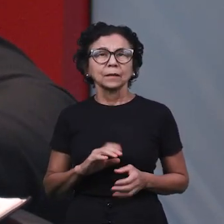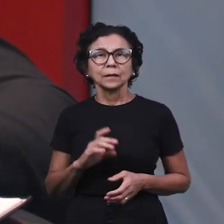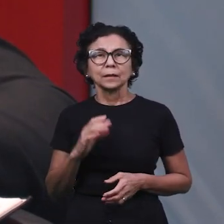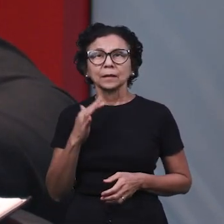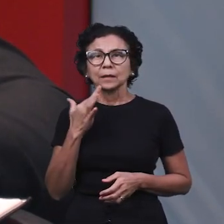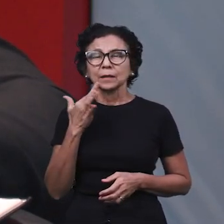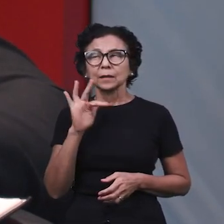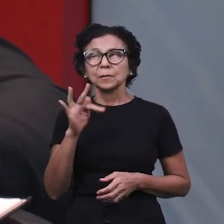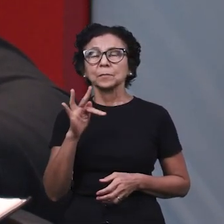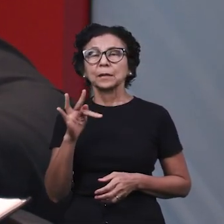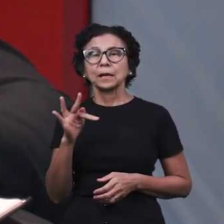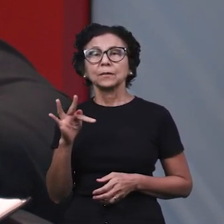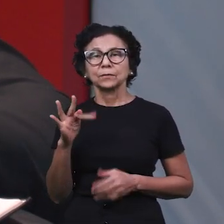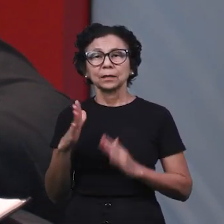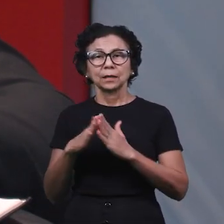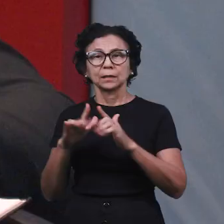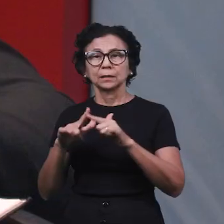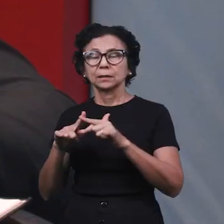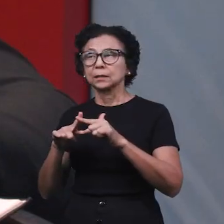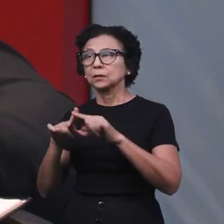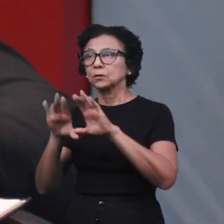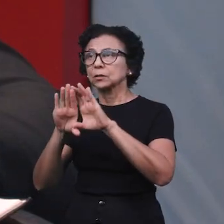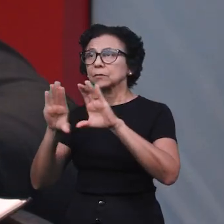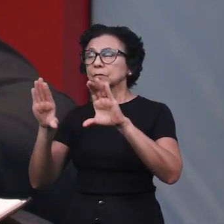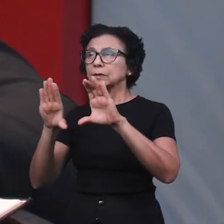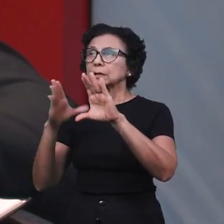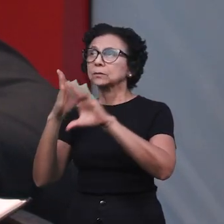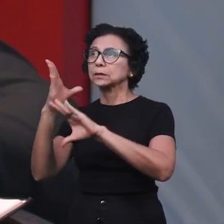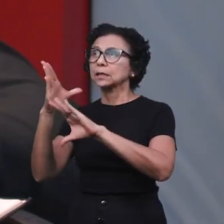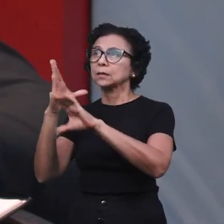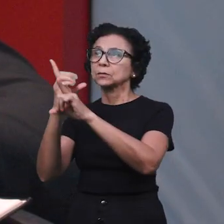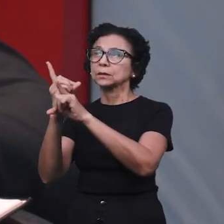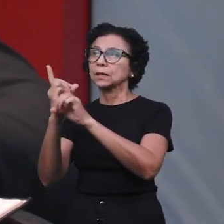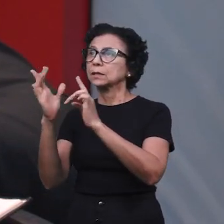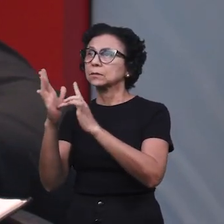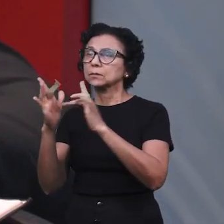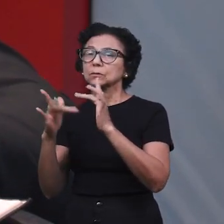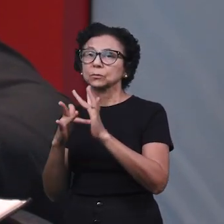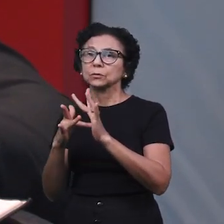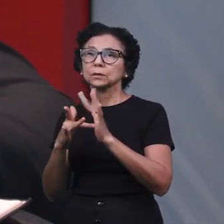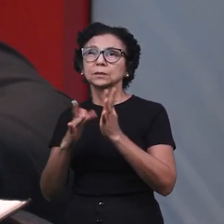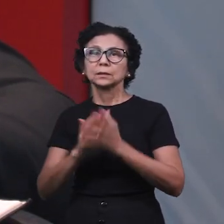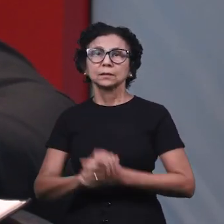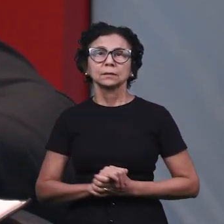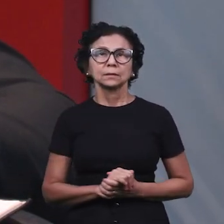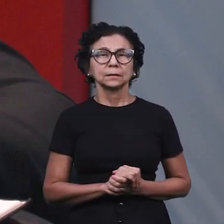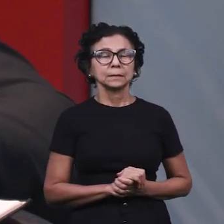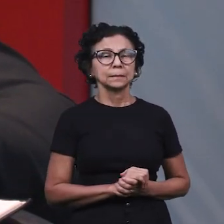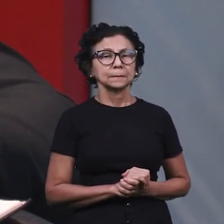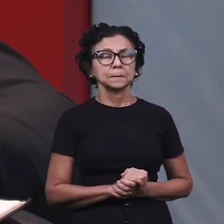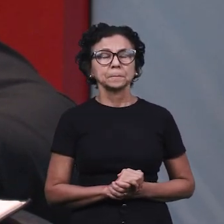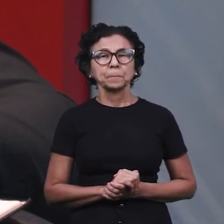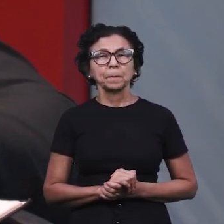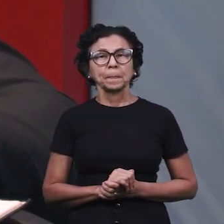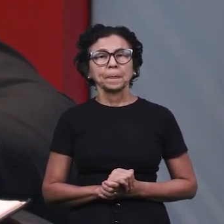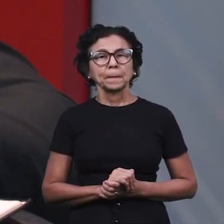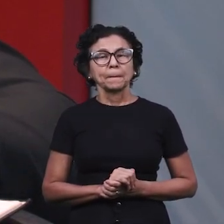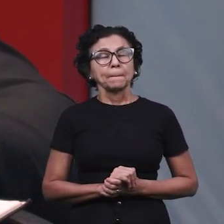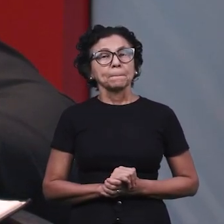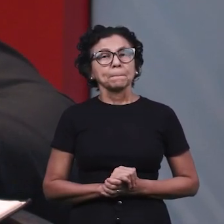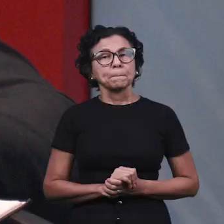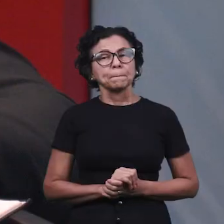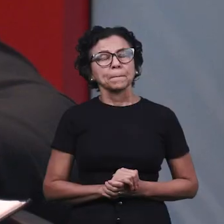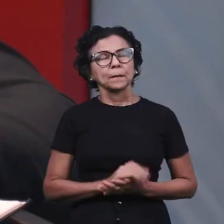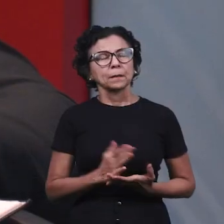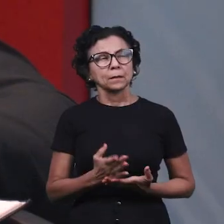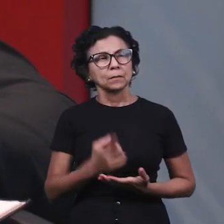norteia a nossa vida, pastor. É essa palavra, este anúncio, este mistério. Quando você olha